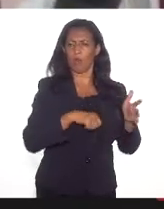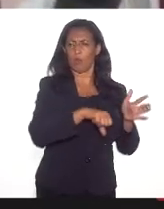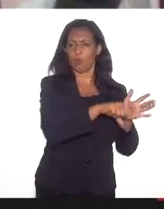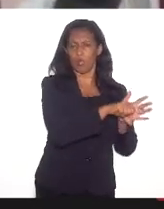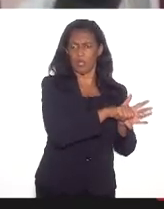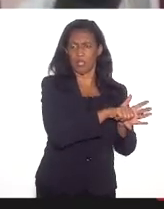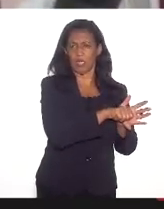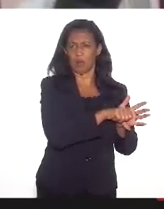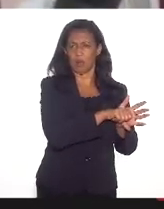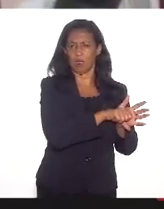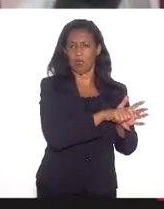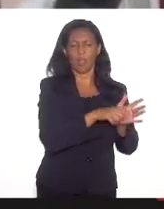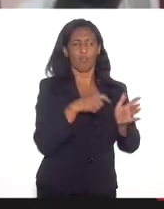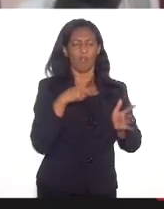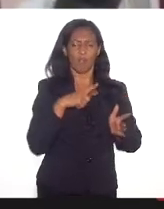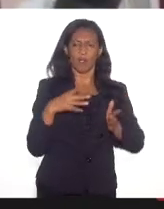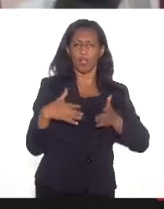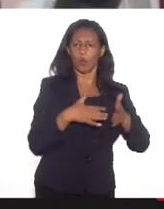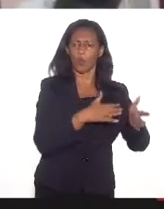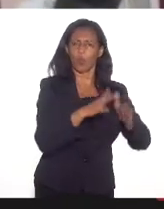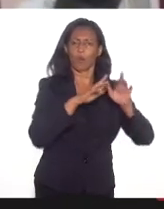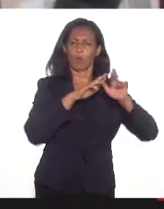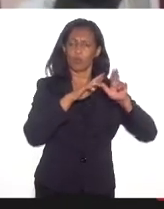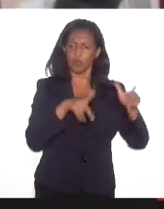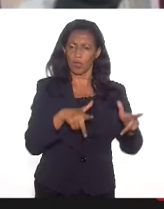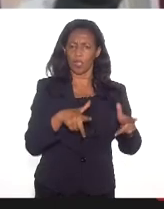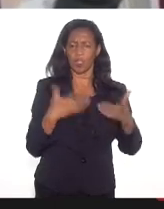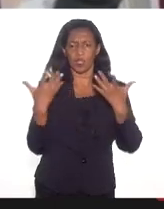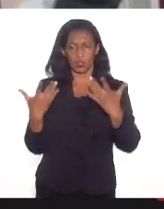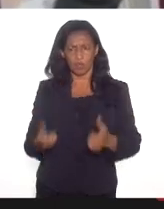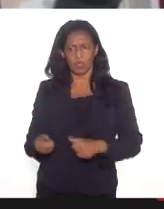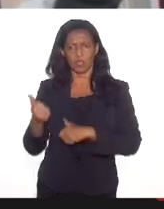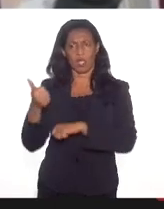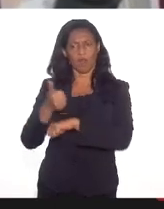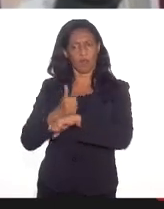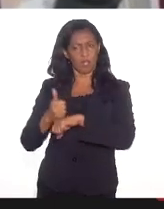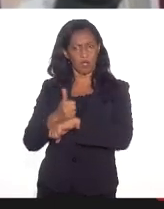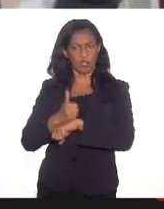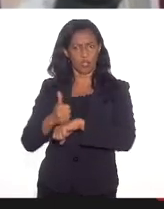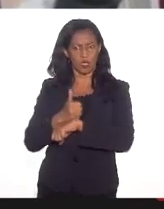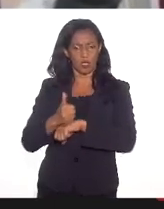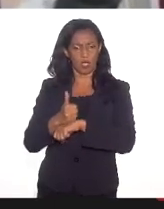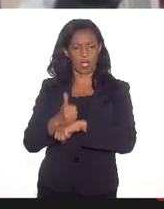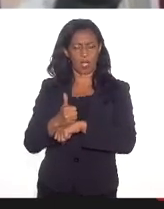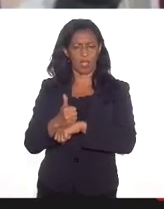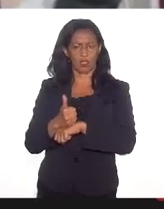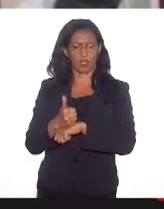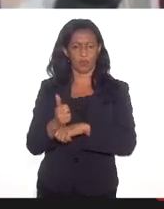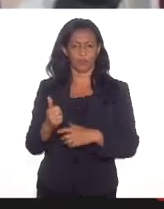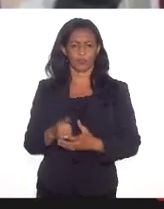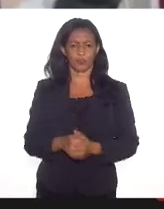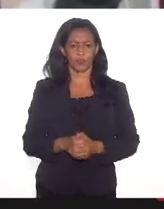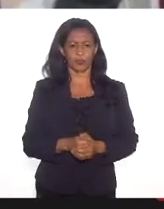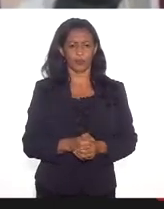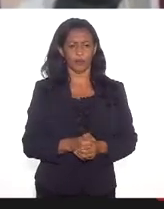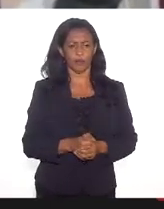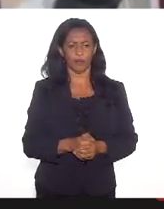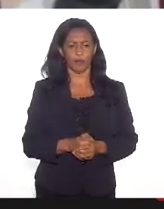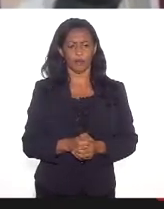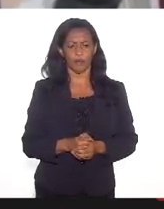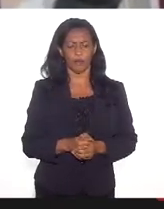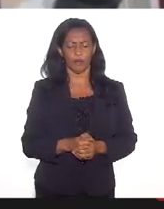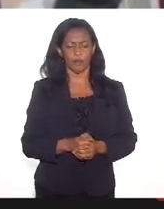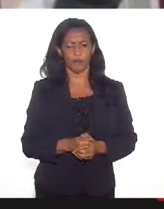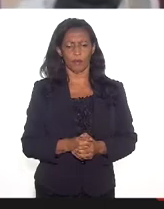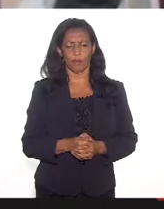frente mas que vai pedir a minha dignidade colocar minha saúde e vida em risco como aconteceu ontem já agora